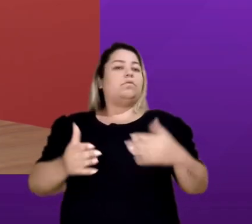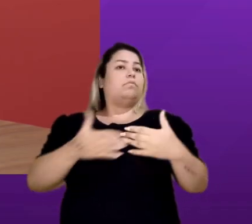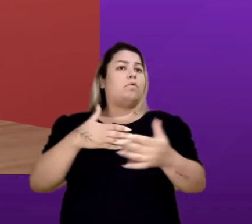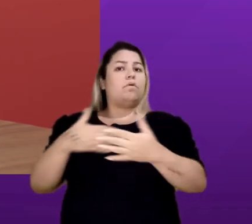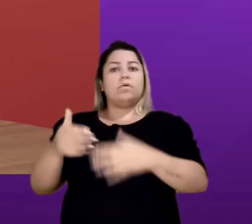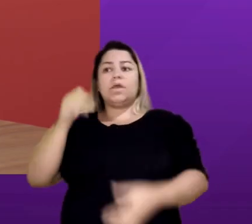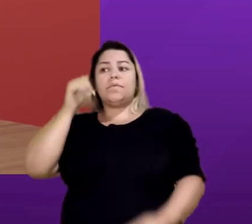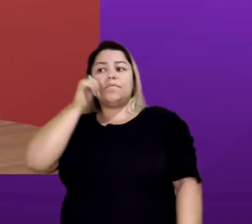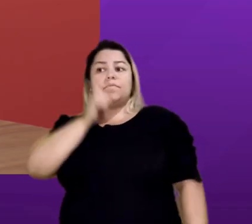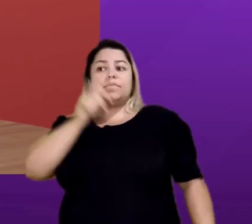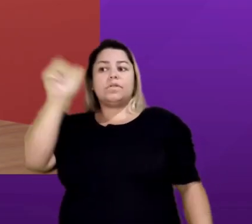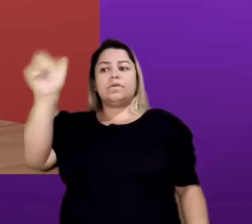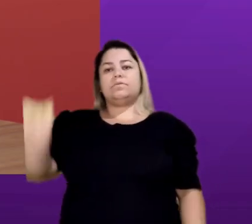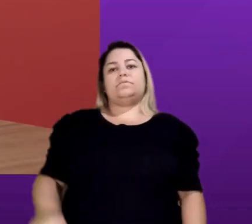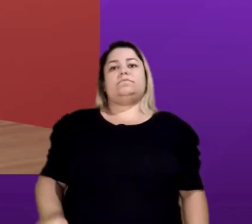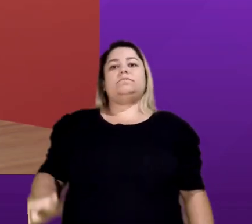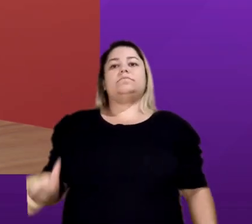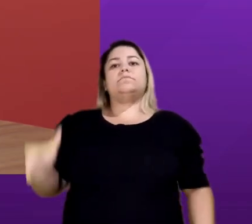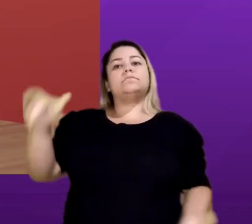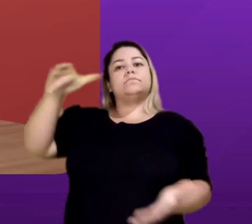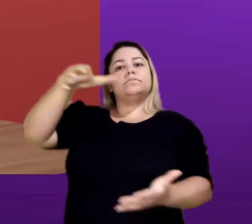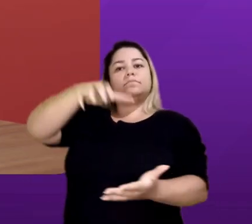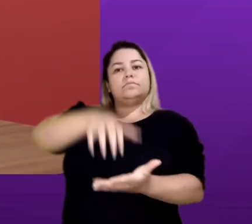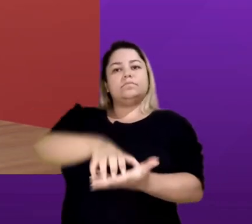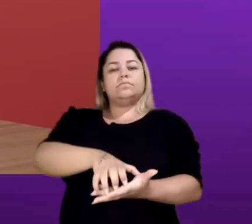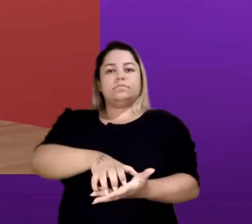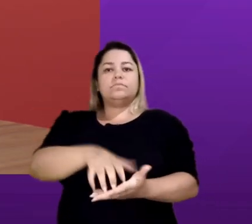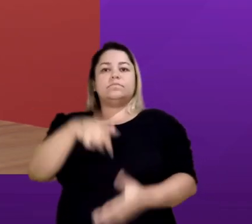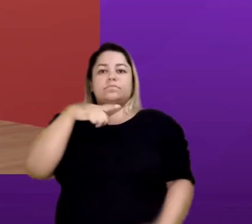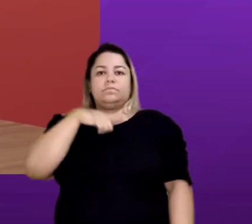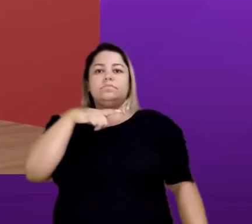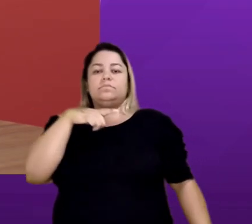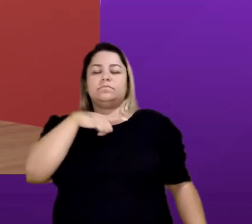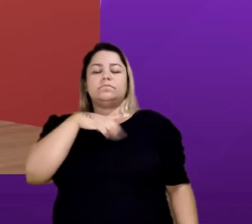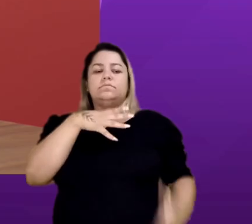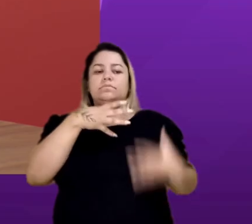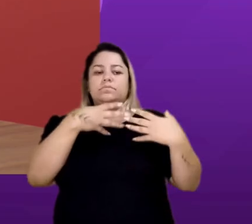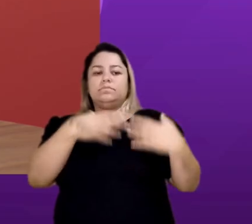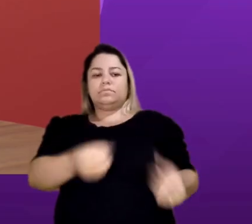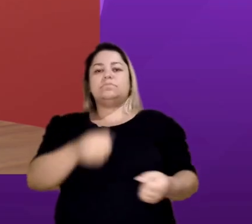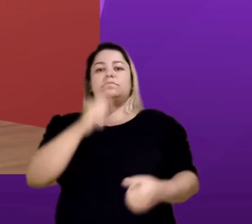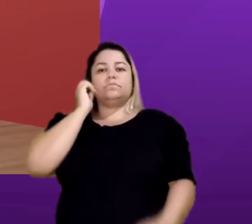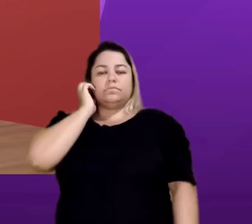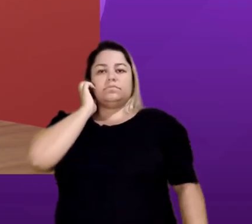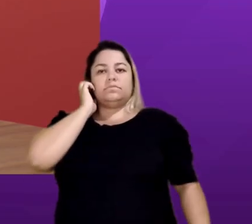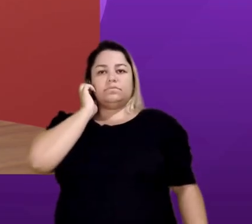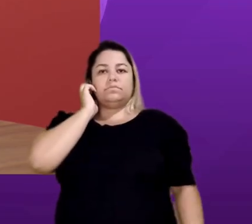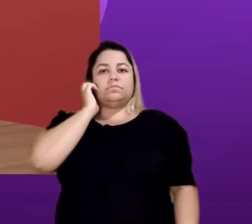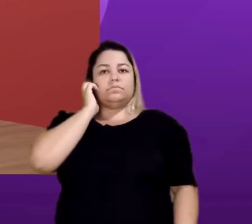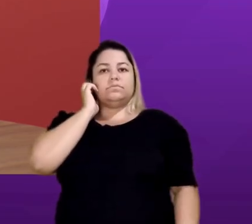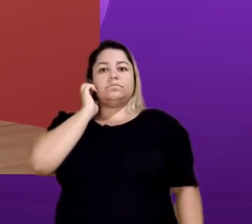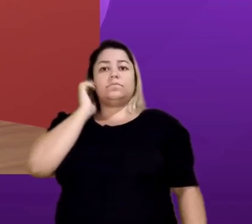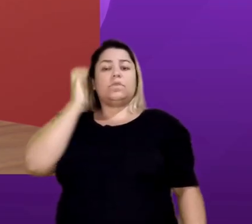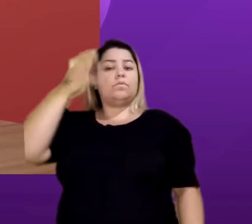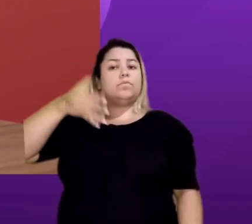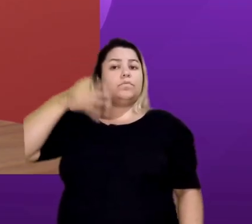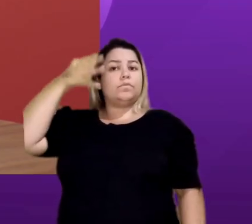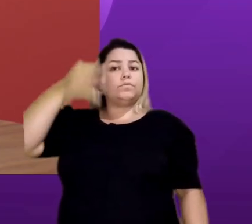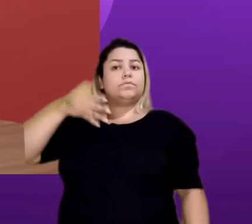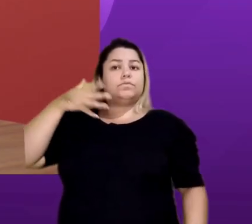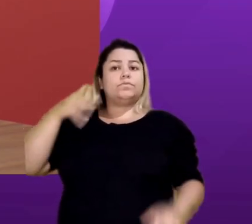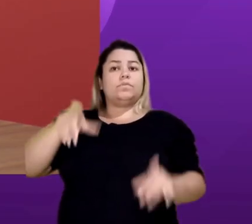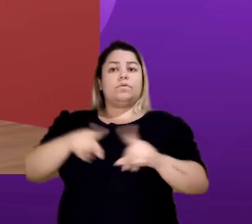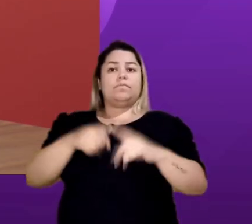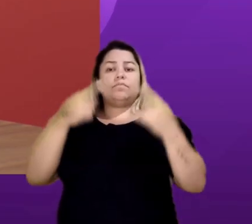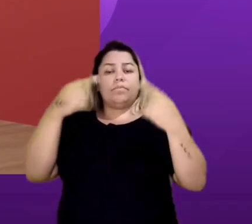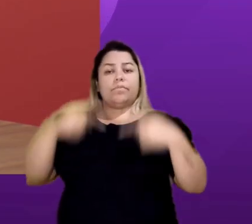território. Isso é algo que a gente tem que pegar com muita grandeza. Os posicionamentos públicos de um líder, de um político,